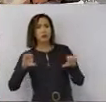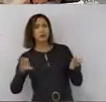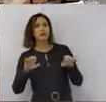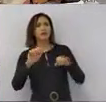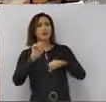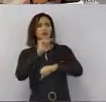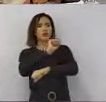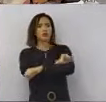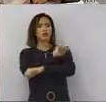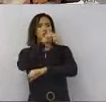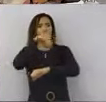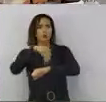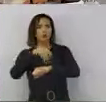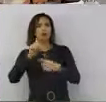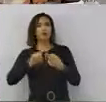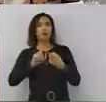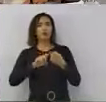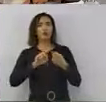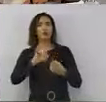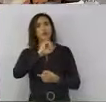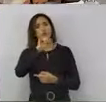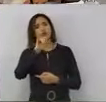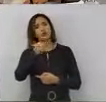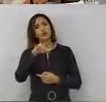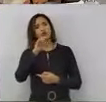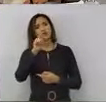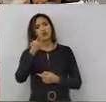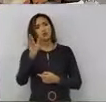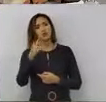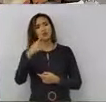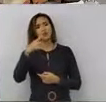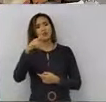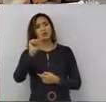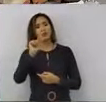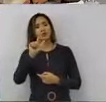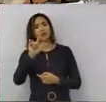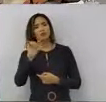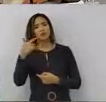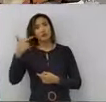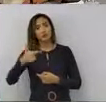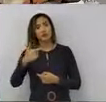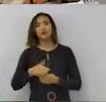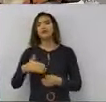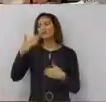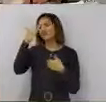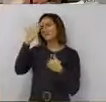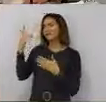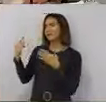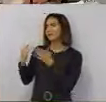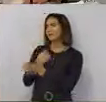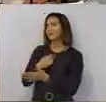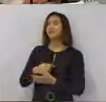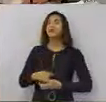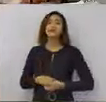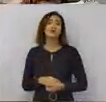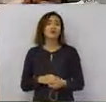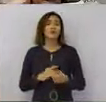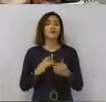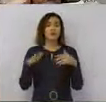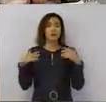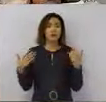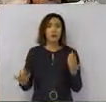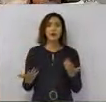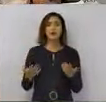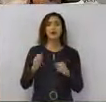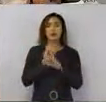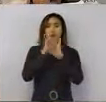Montenegro e da Avenida João Paulo II. Muito obrigado, Bárbara, pela sua pergunta. Vamos